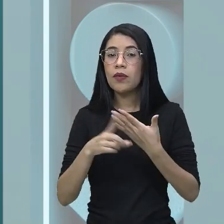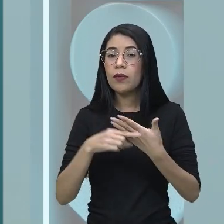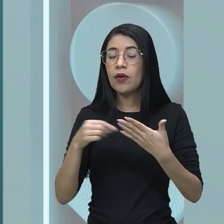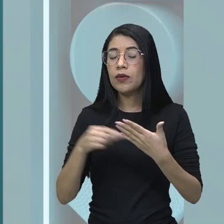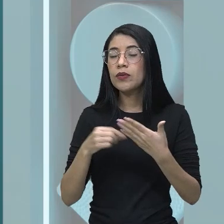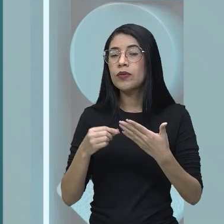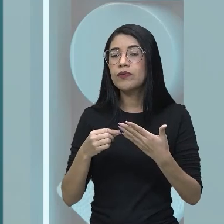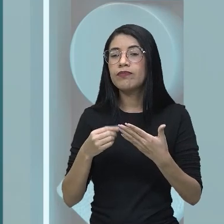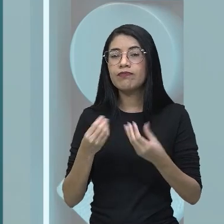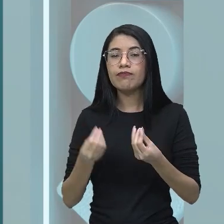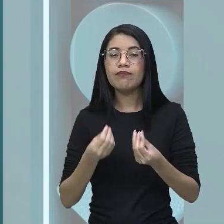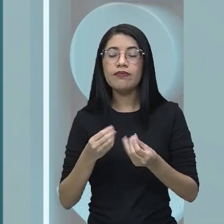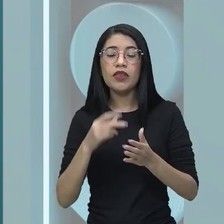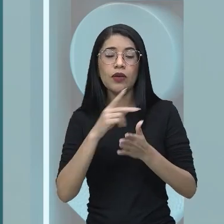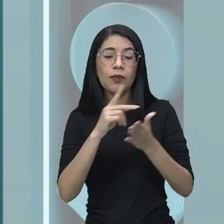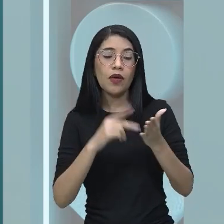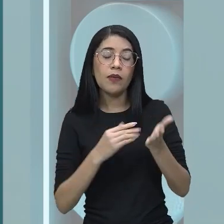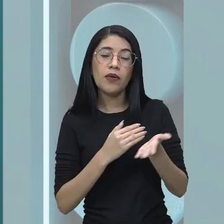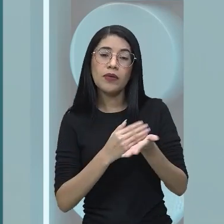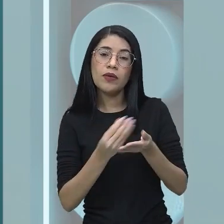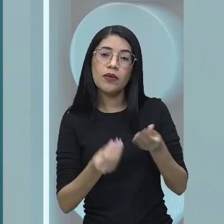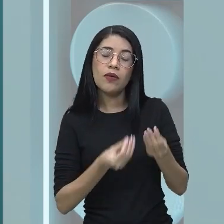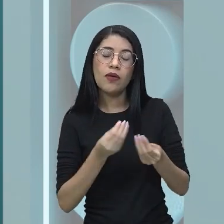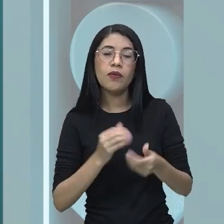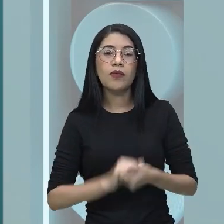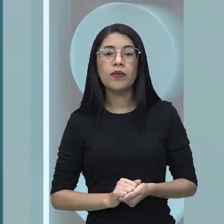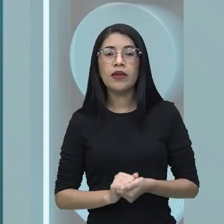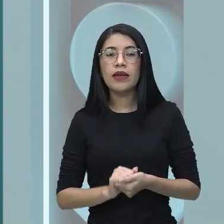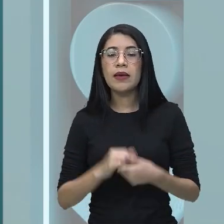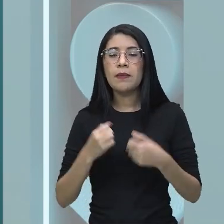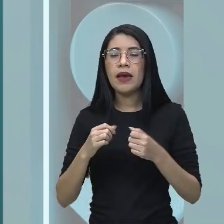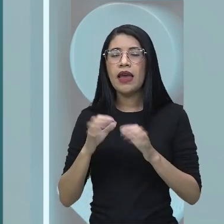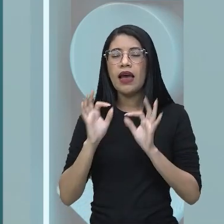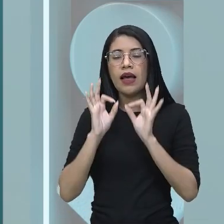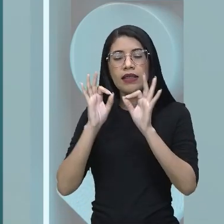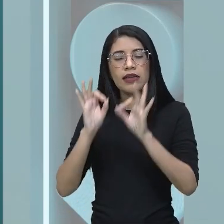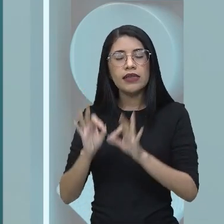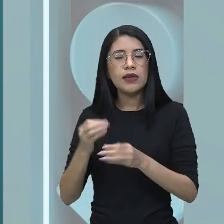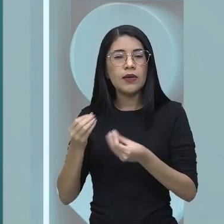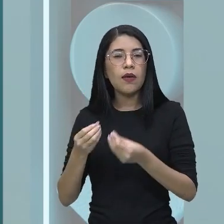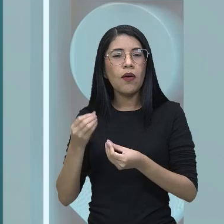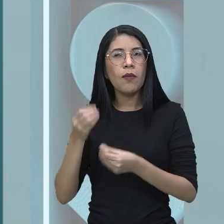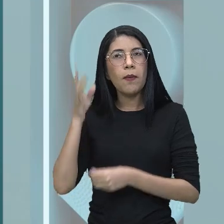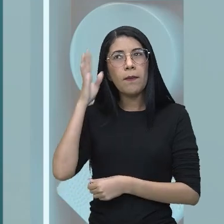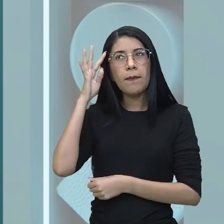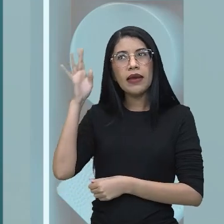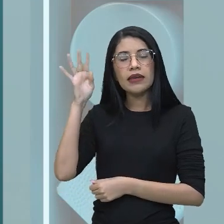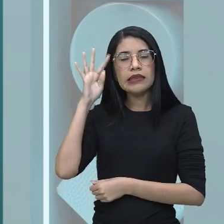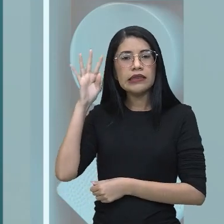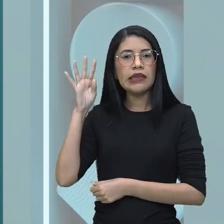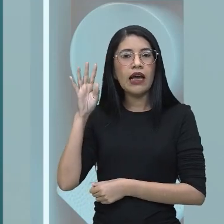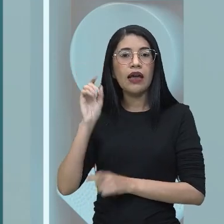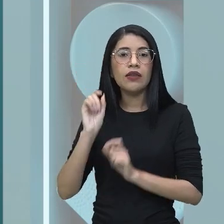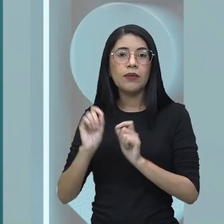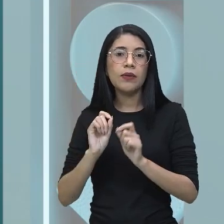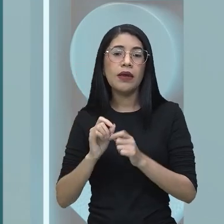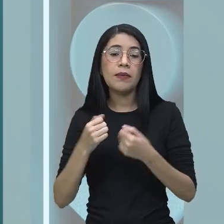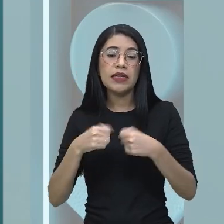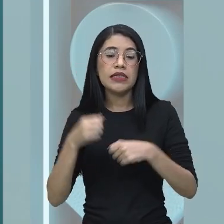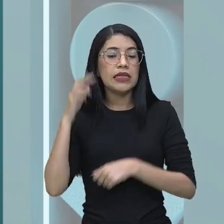construção do nosso poema já começa no chamado a reflexão certo com o uso do verbo pensar pensem